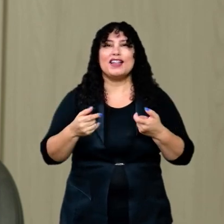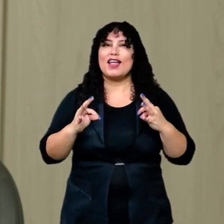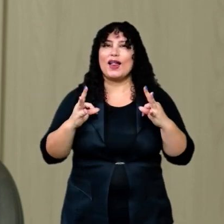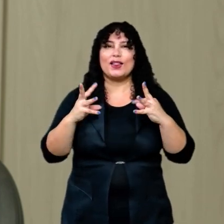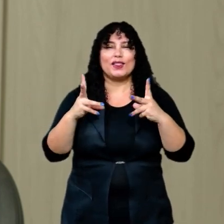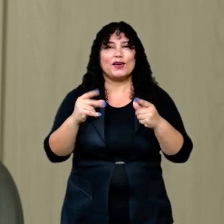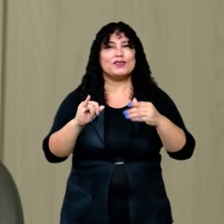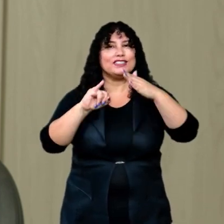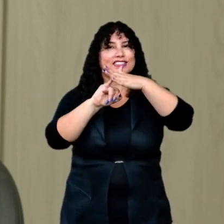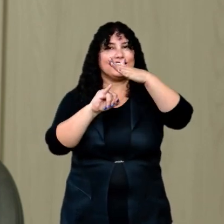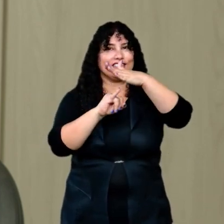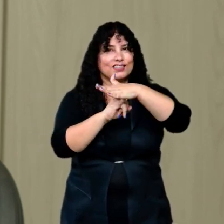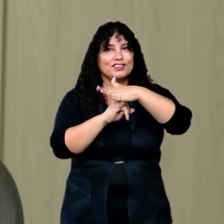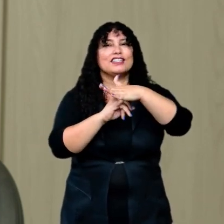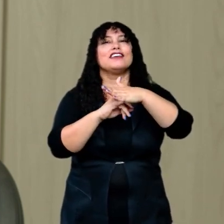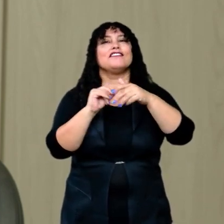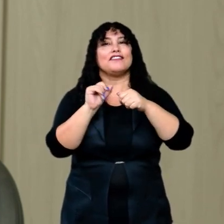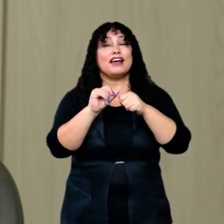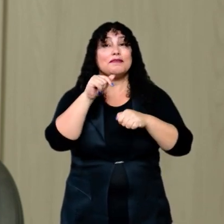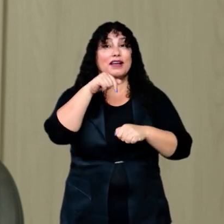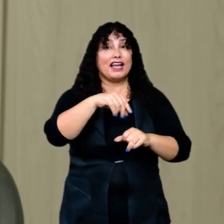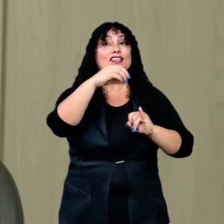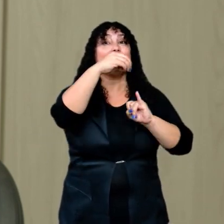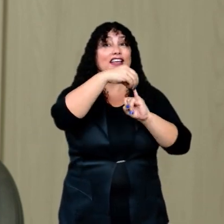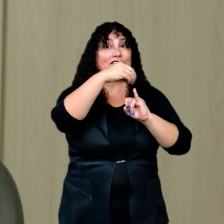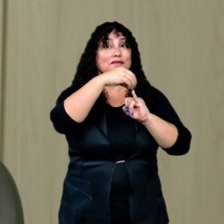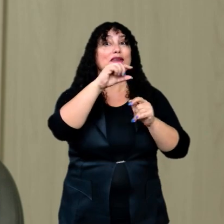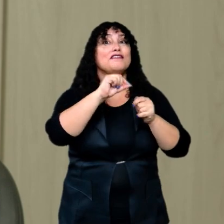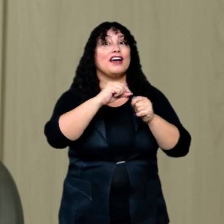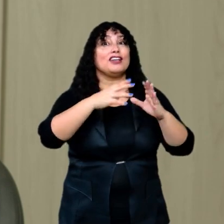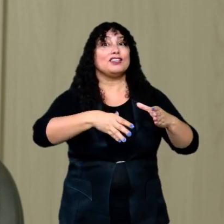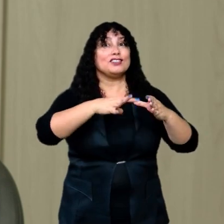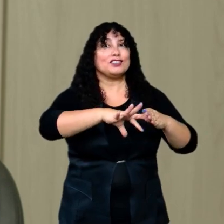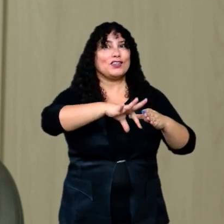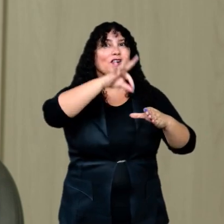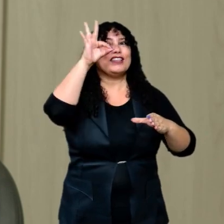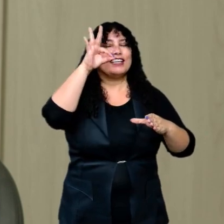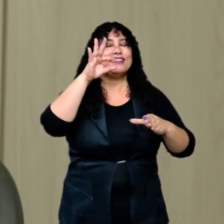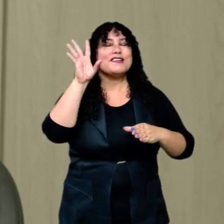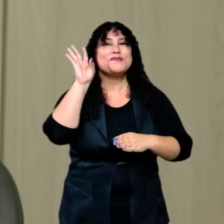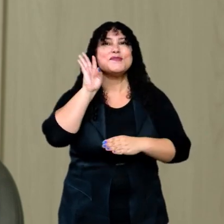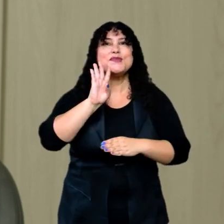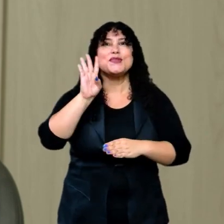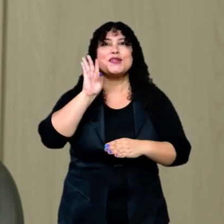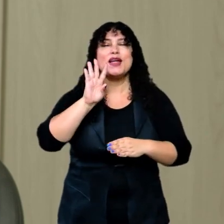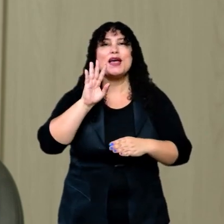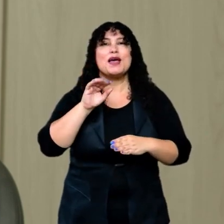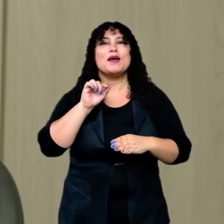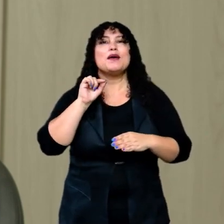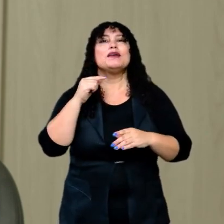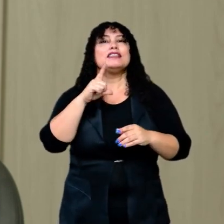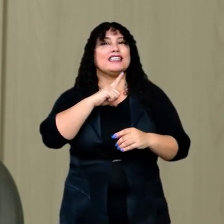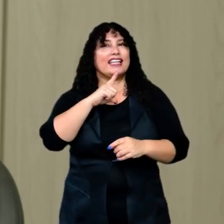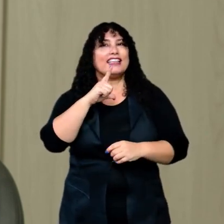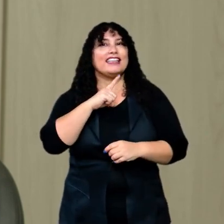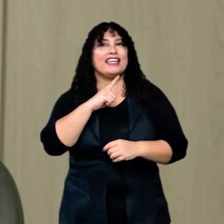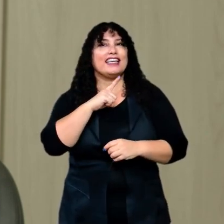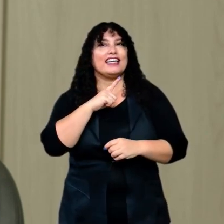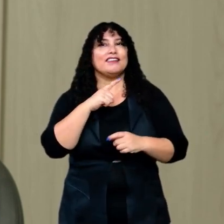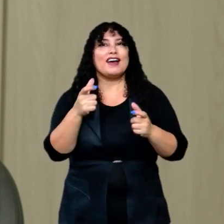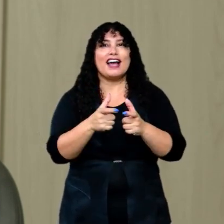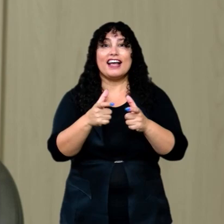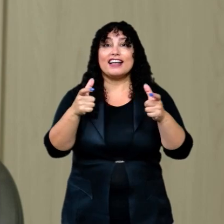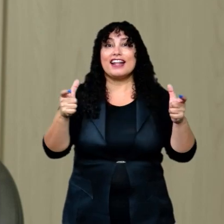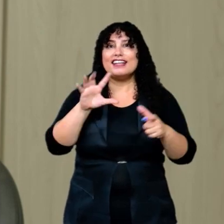todos os institutos federais que fazem isso, mas o IFB faz. E isso é muito bacana, porque aí você tem uma